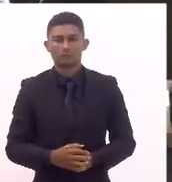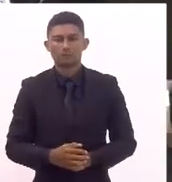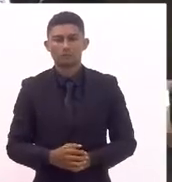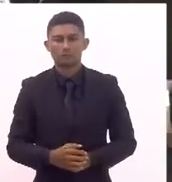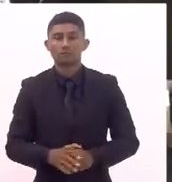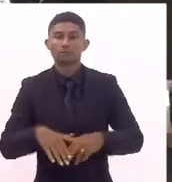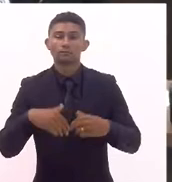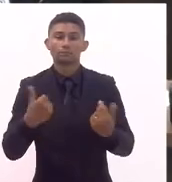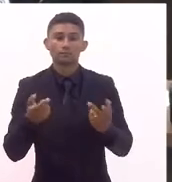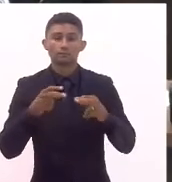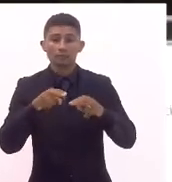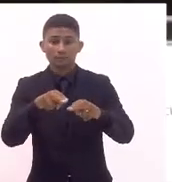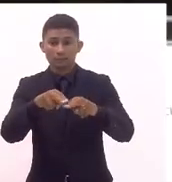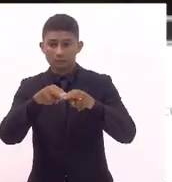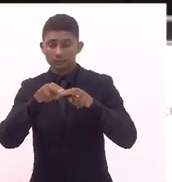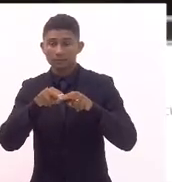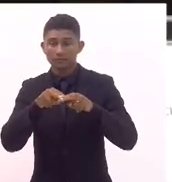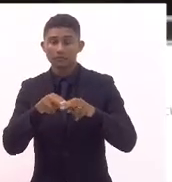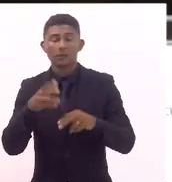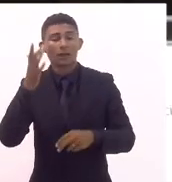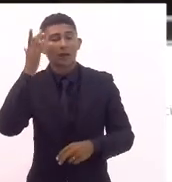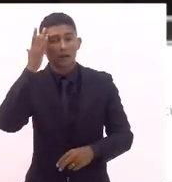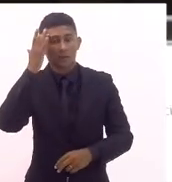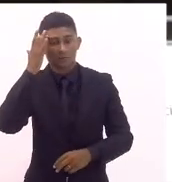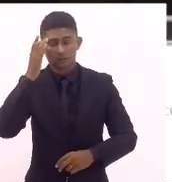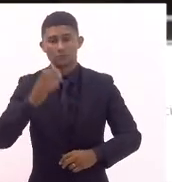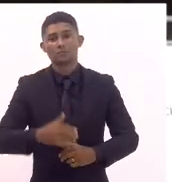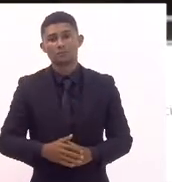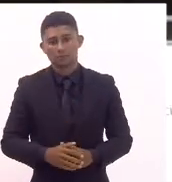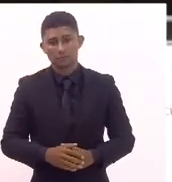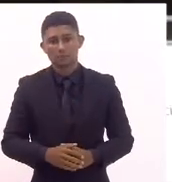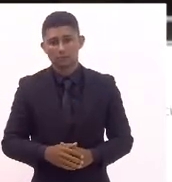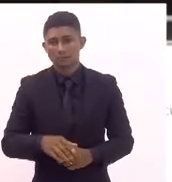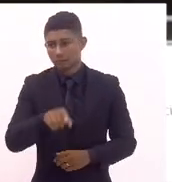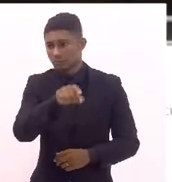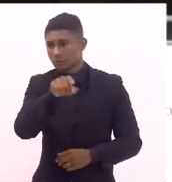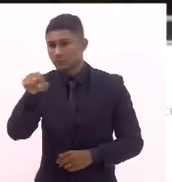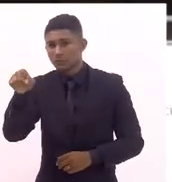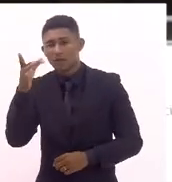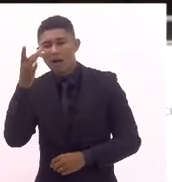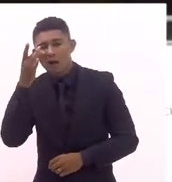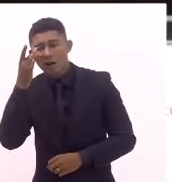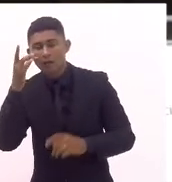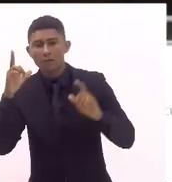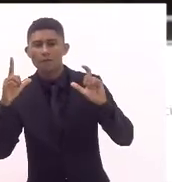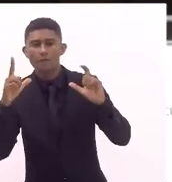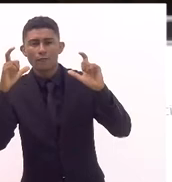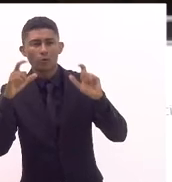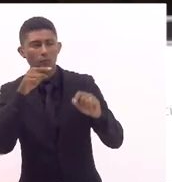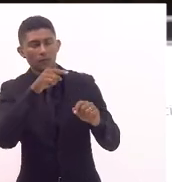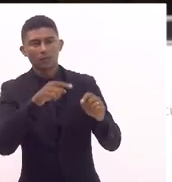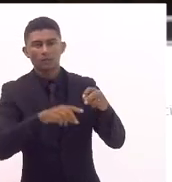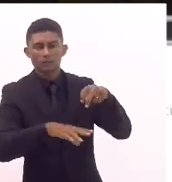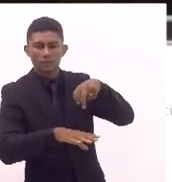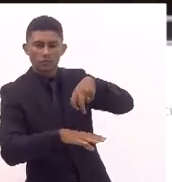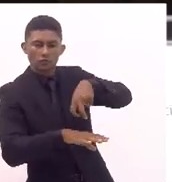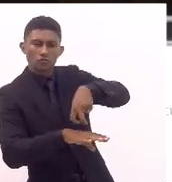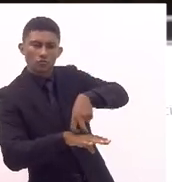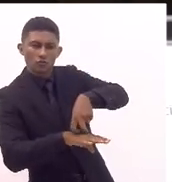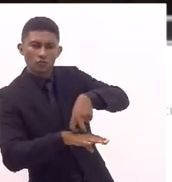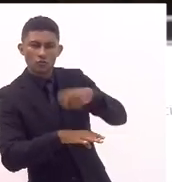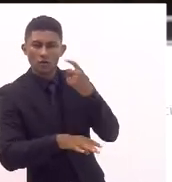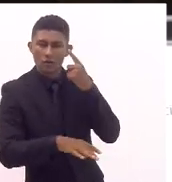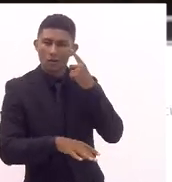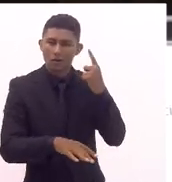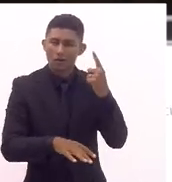Ah e por isso eu acho que quem viu aquela foto da Bené ajoelhada lá